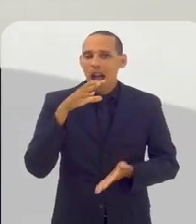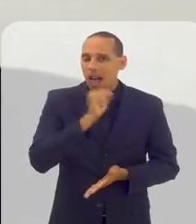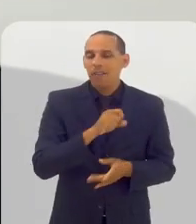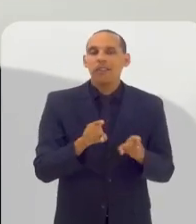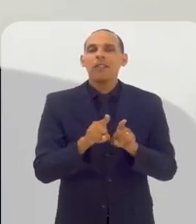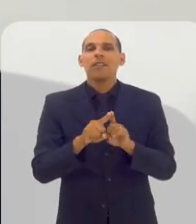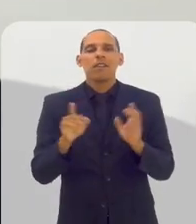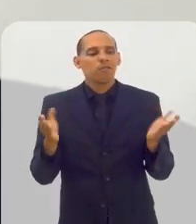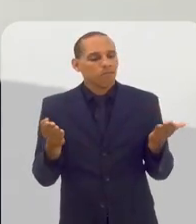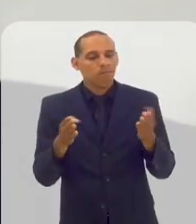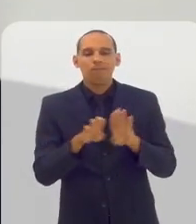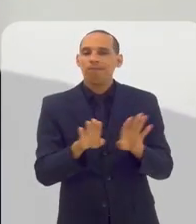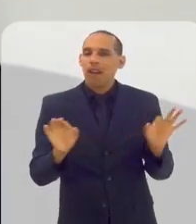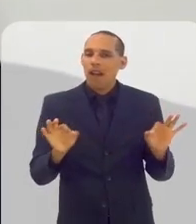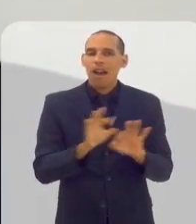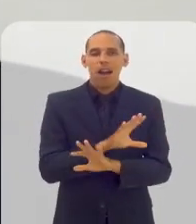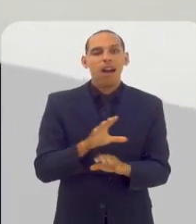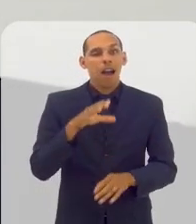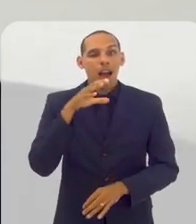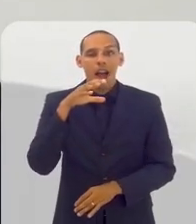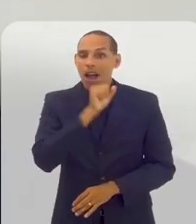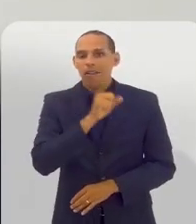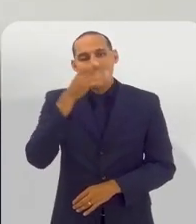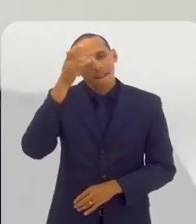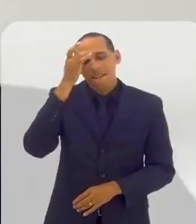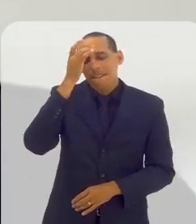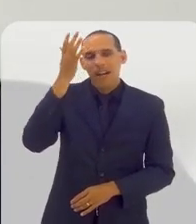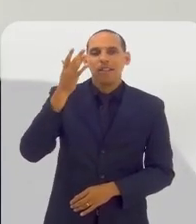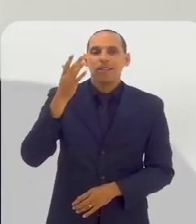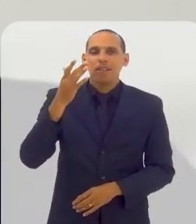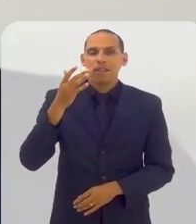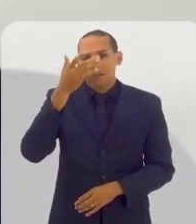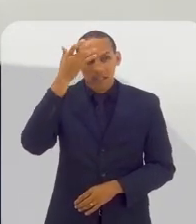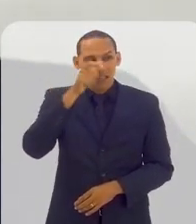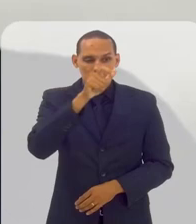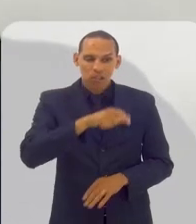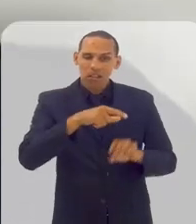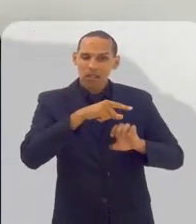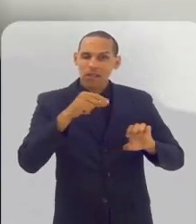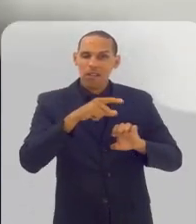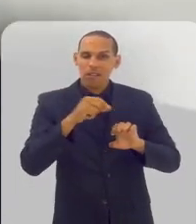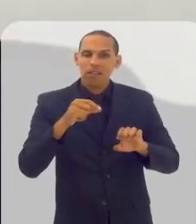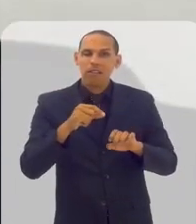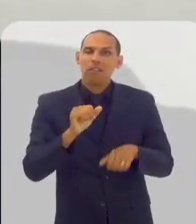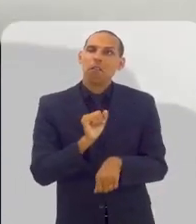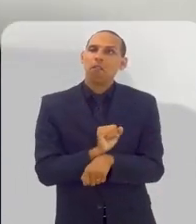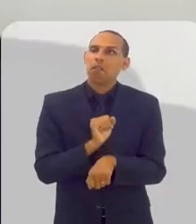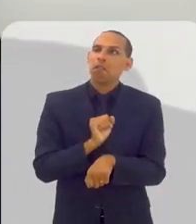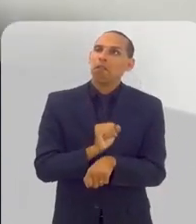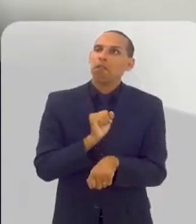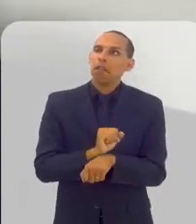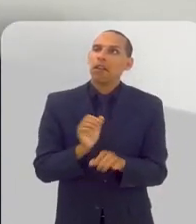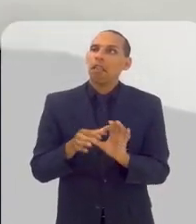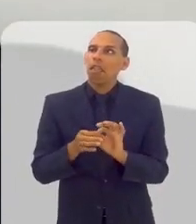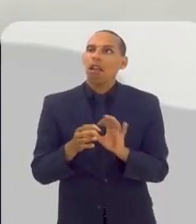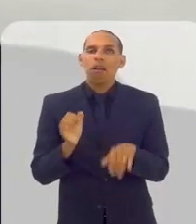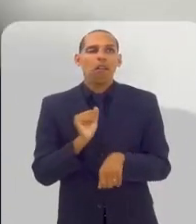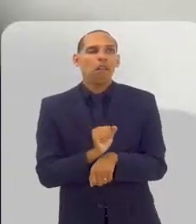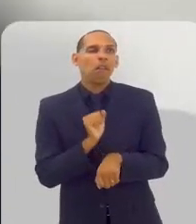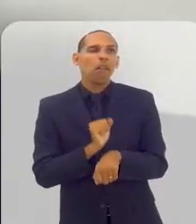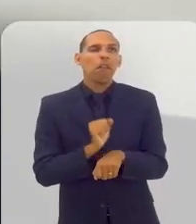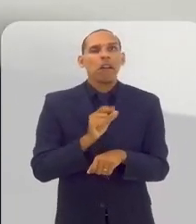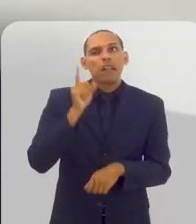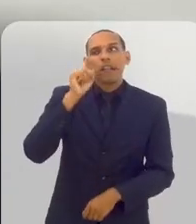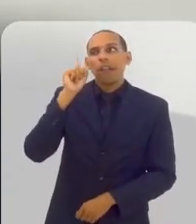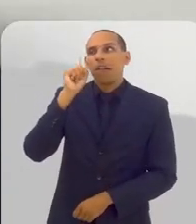que possa fechar uma empresa mais rápida tem que facilitar a vida o empresário não pode ficar a mercê de tirar uma